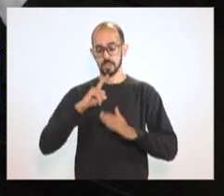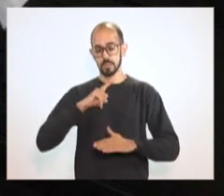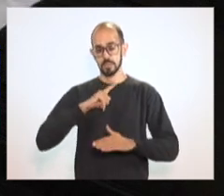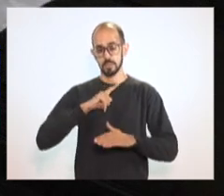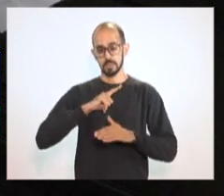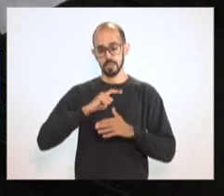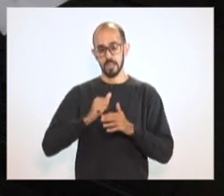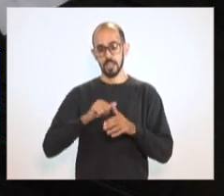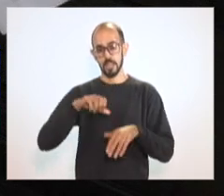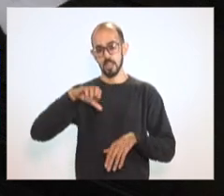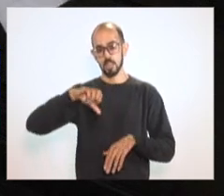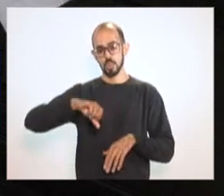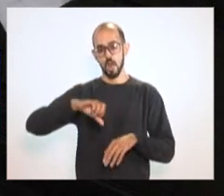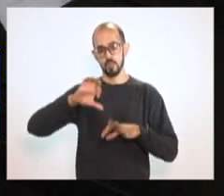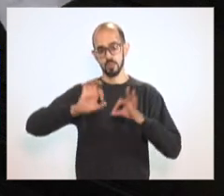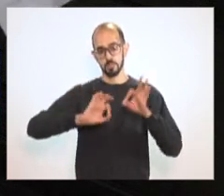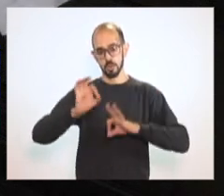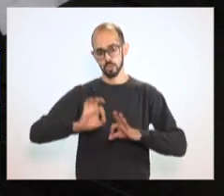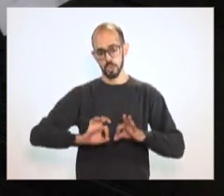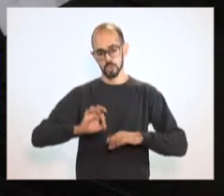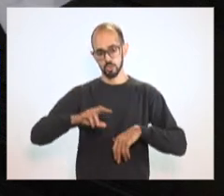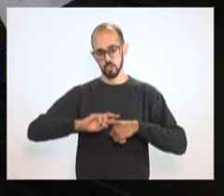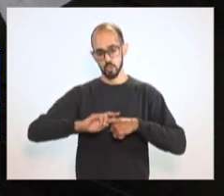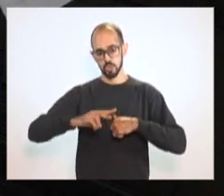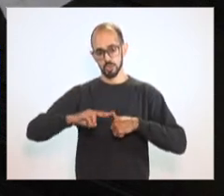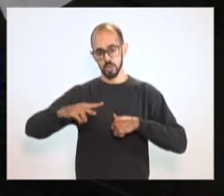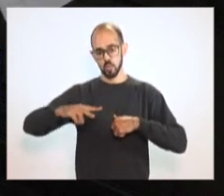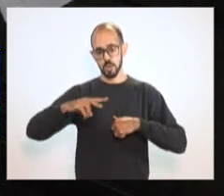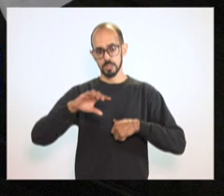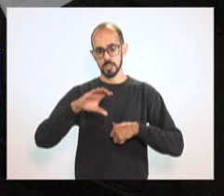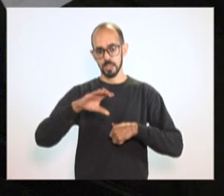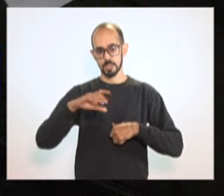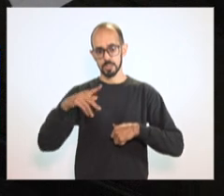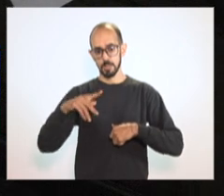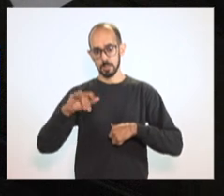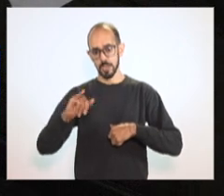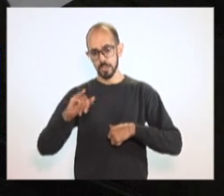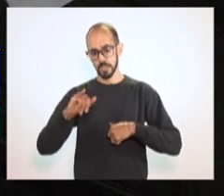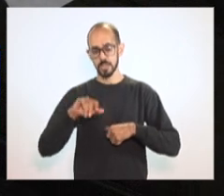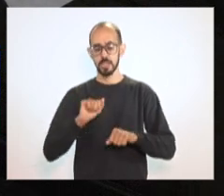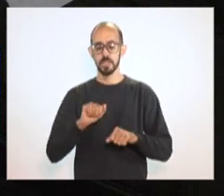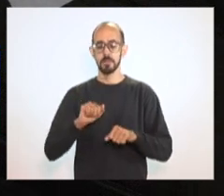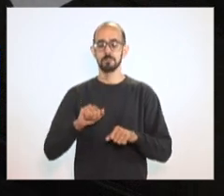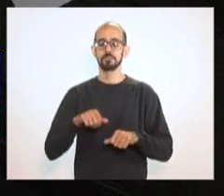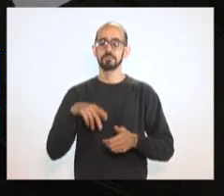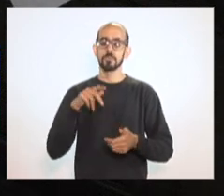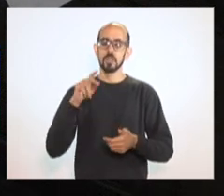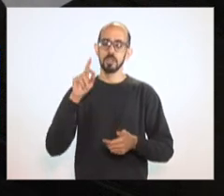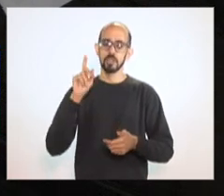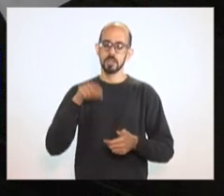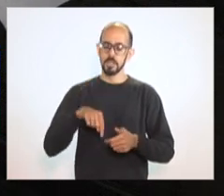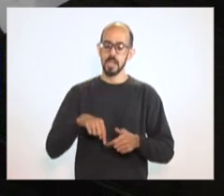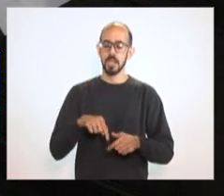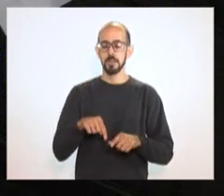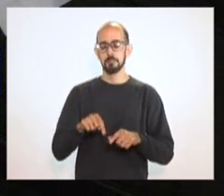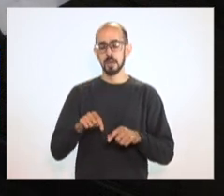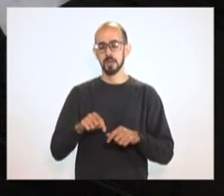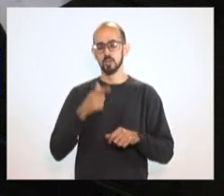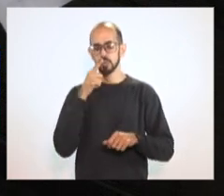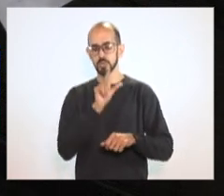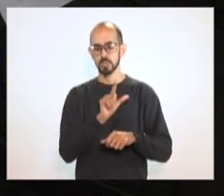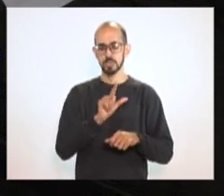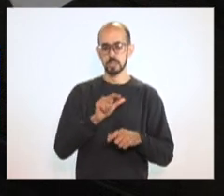nove projetos de lei fruto da CPI justamente para conseguir consolidar no estado do Rio de Janeiro